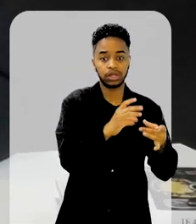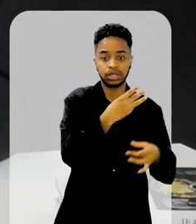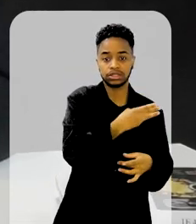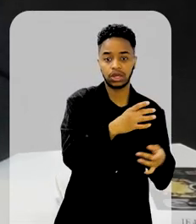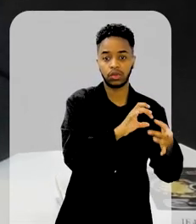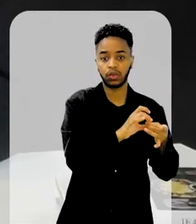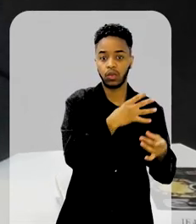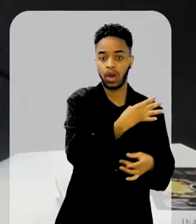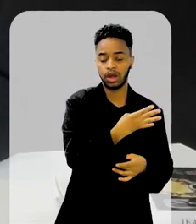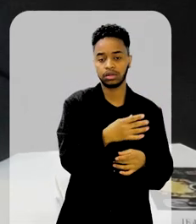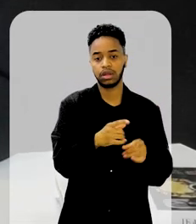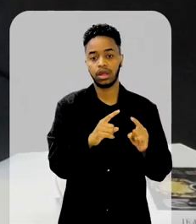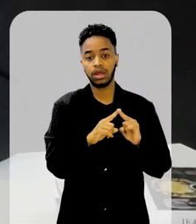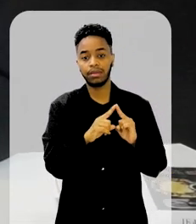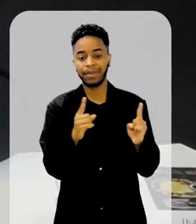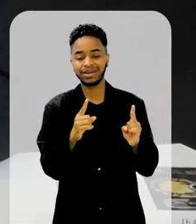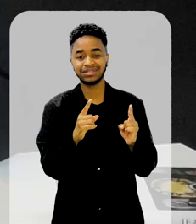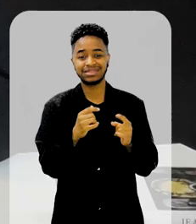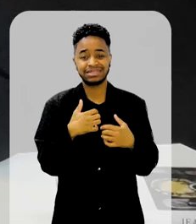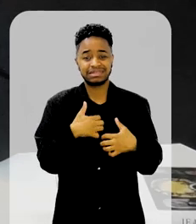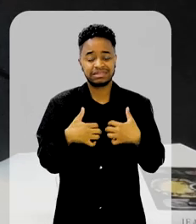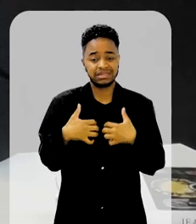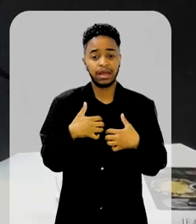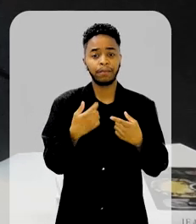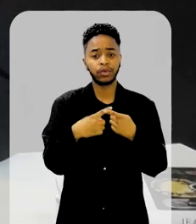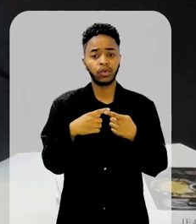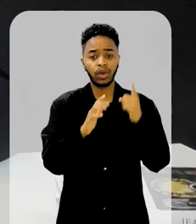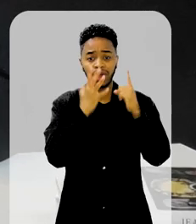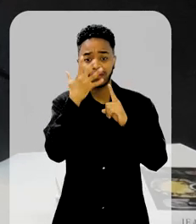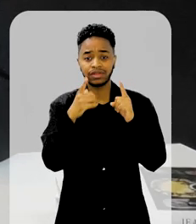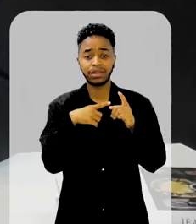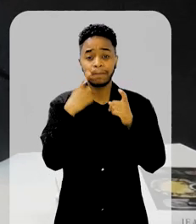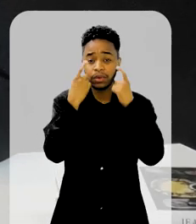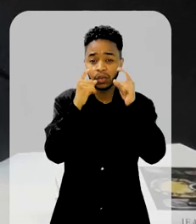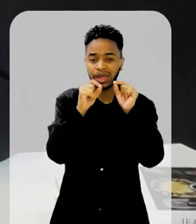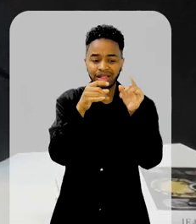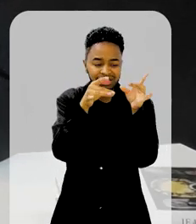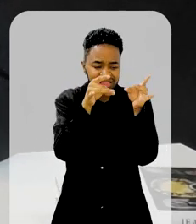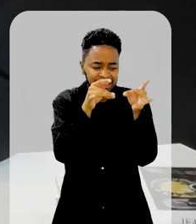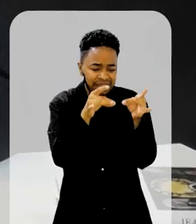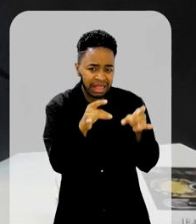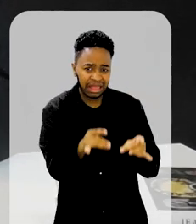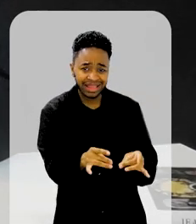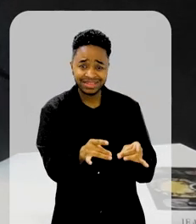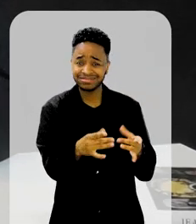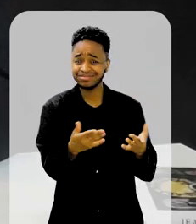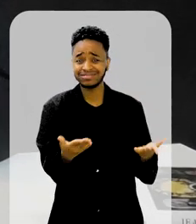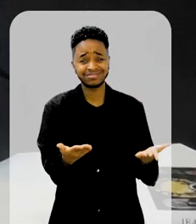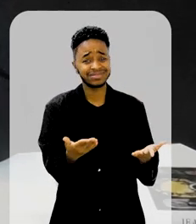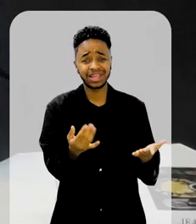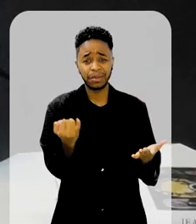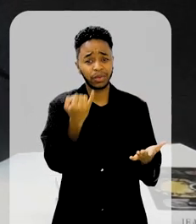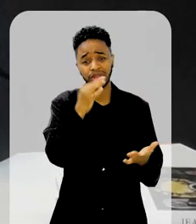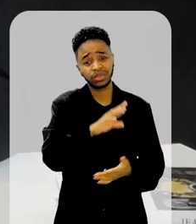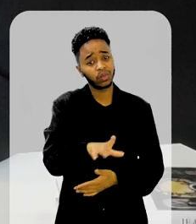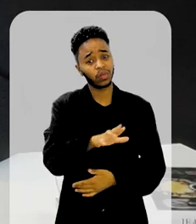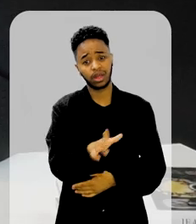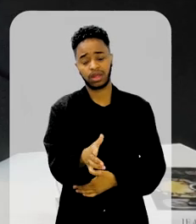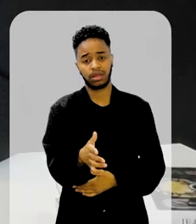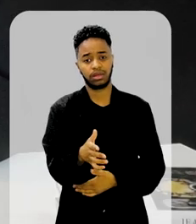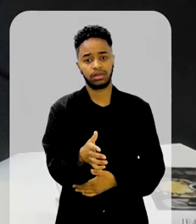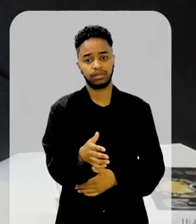é muito angustiante porque você faz um carnaval preocupadíssimo com pequenos detalhes que são